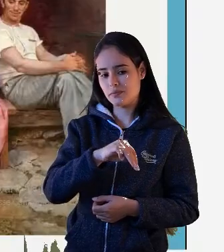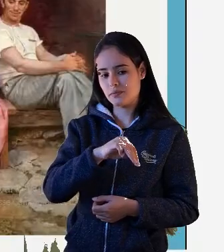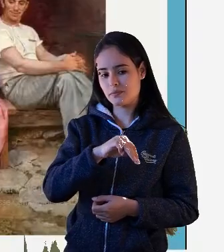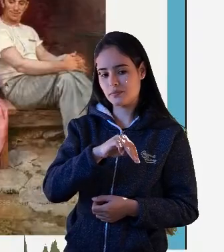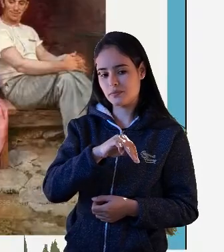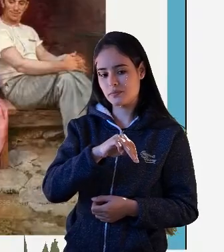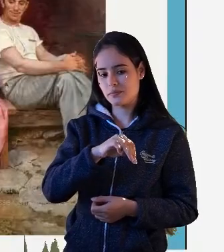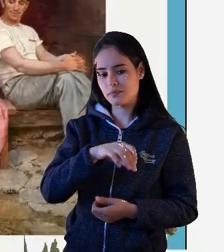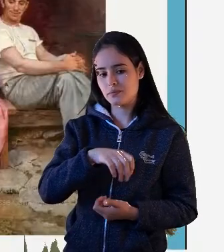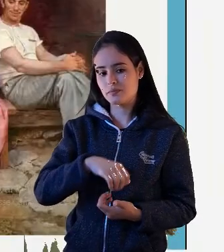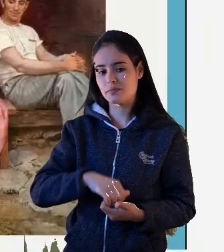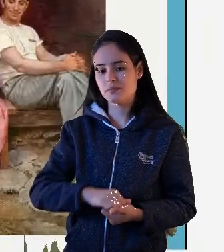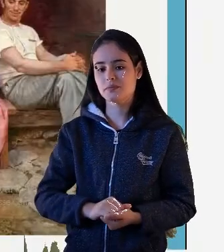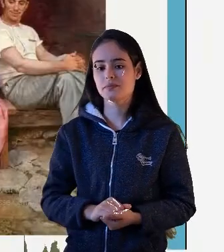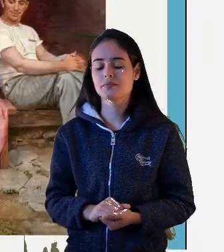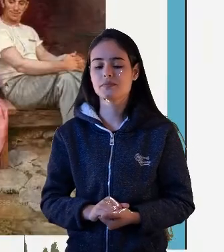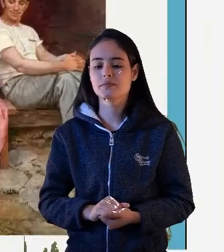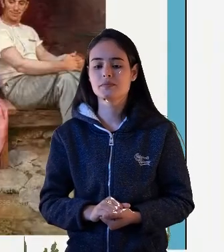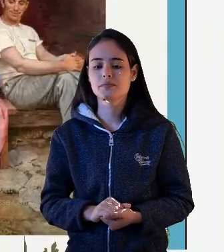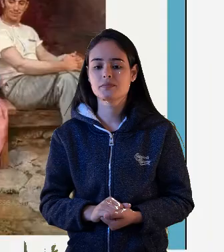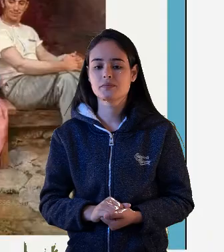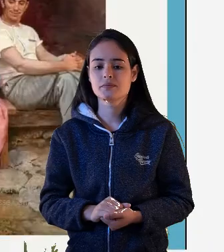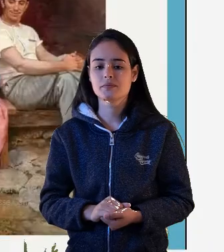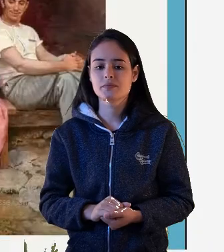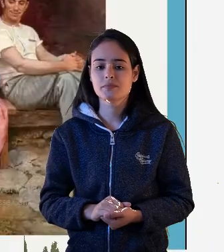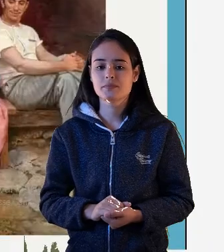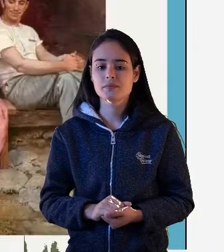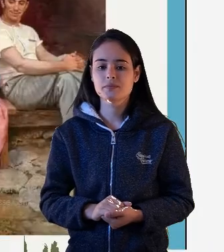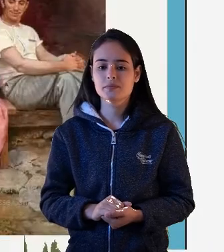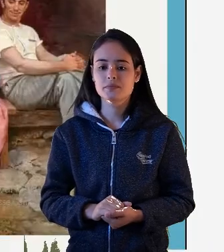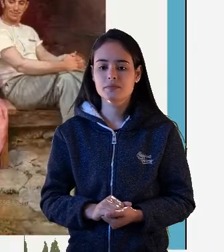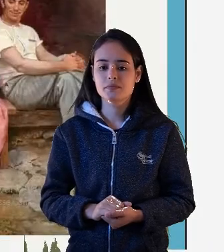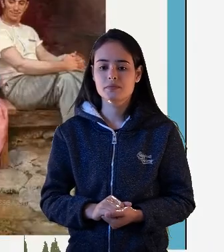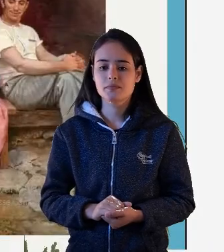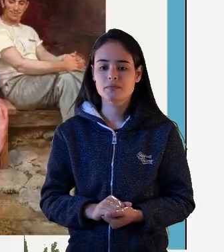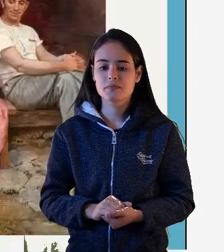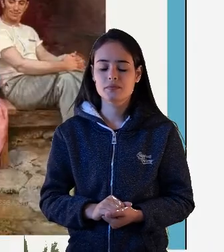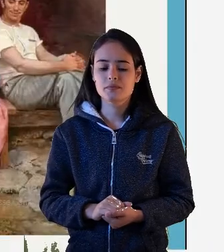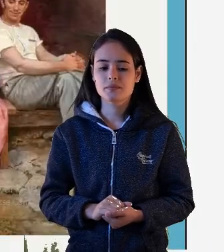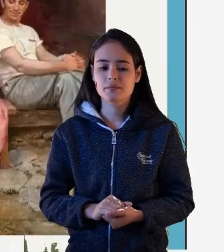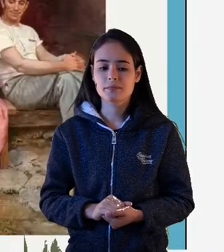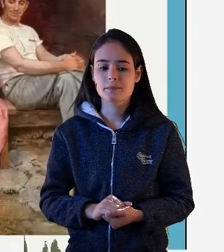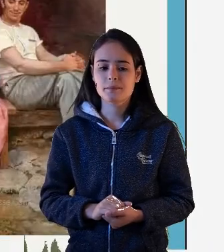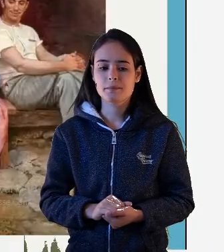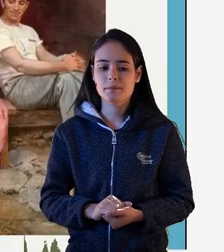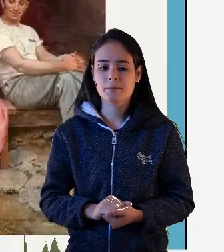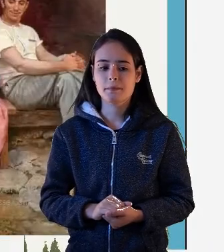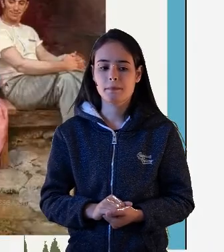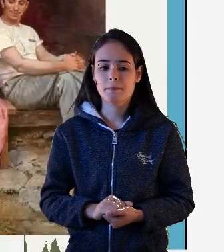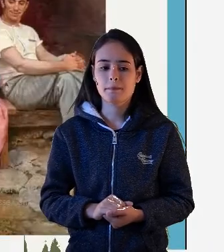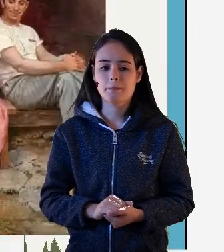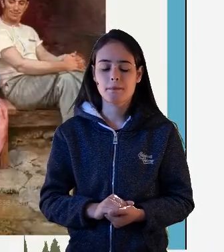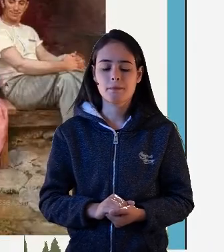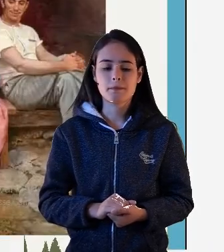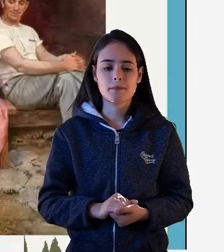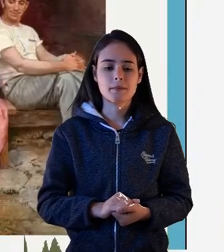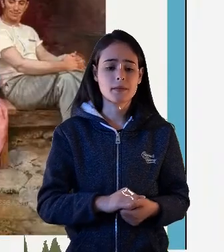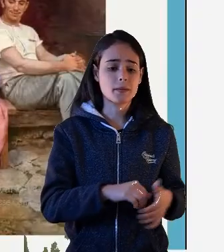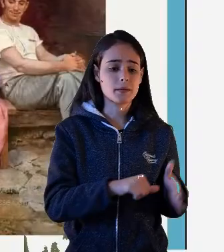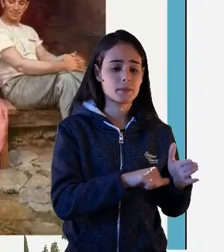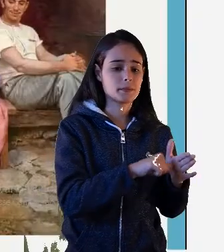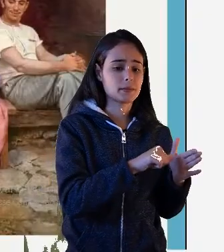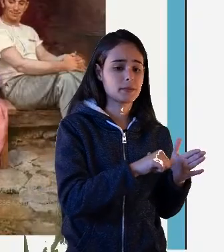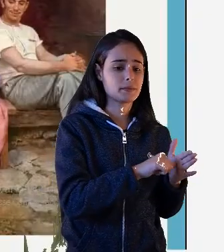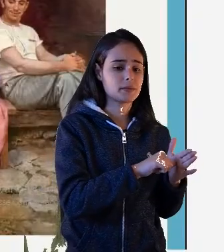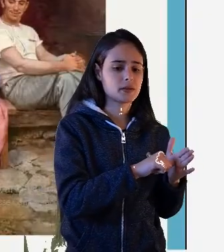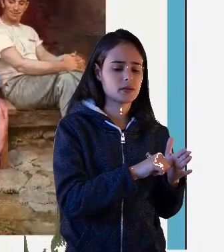Cã, Canaã, e eles diziam que essa maldição seria